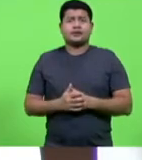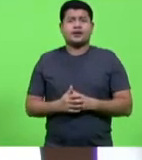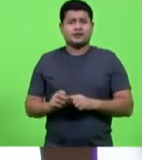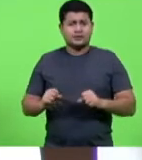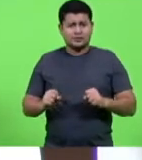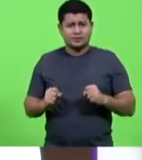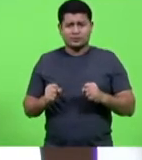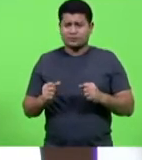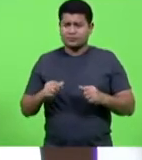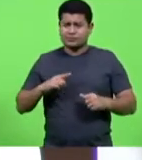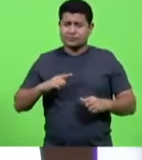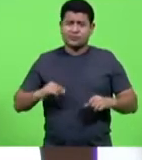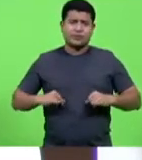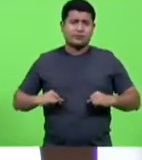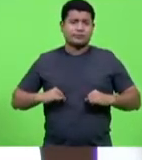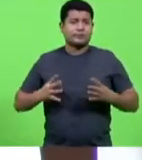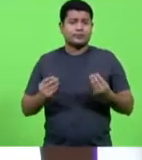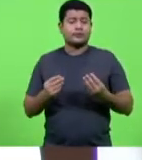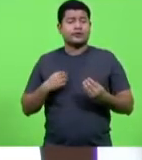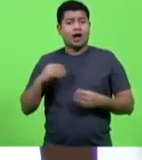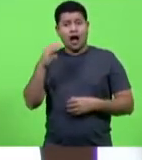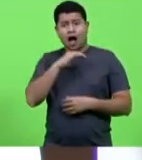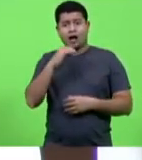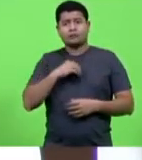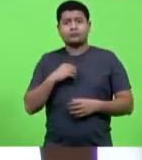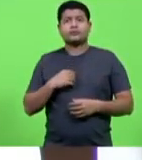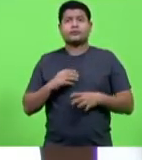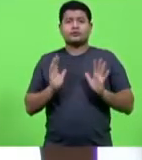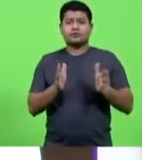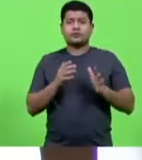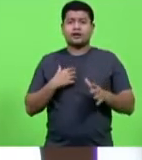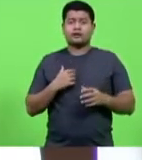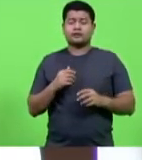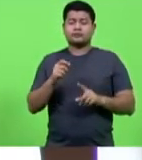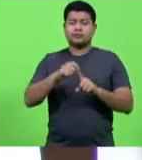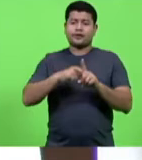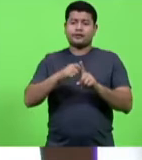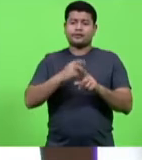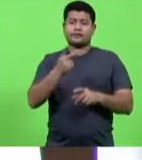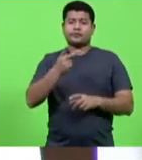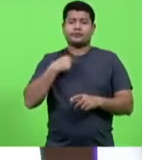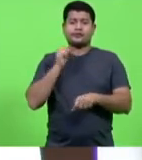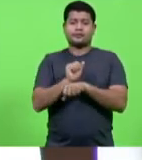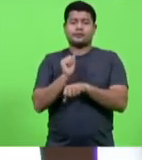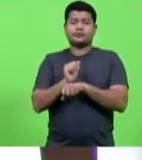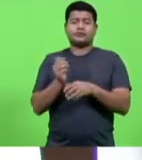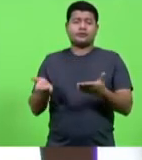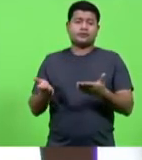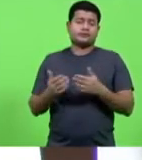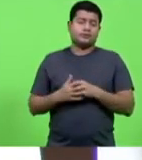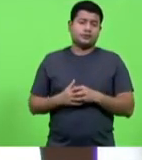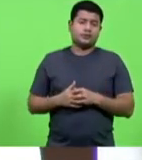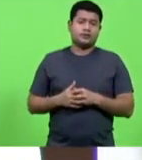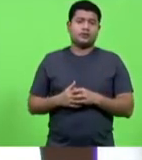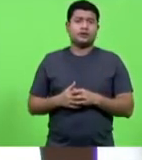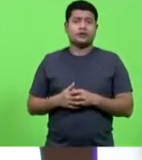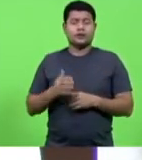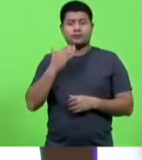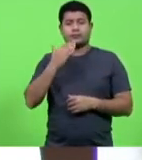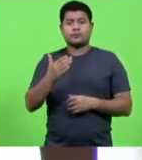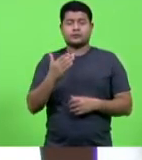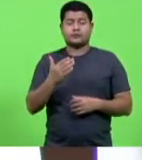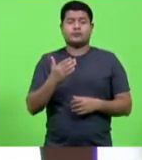arrebentado o mais rápido possível. Eu escuto essa conversa aqui há mais de 2 meses aqui. Então, que possamos, até faço um pedido para